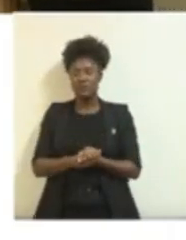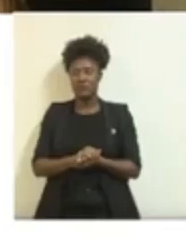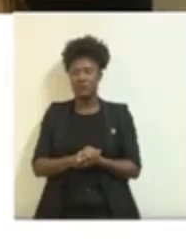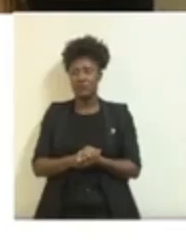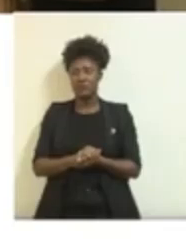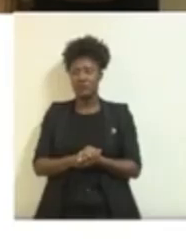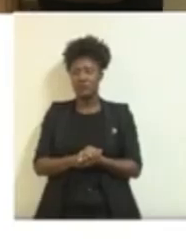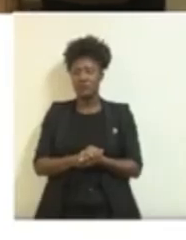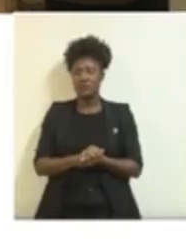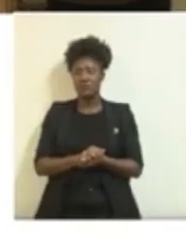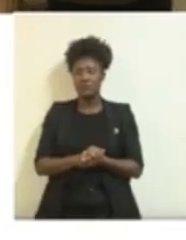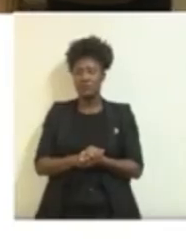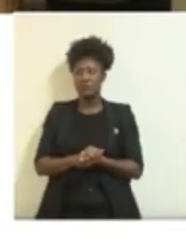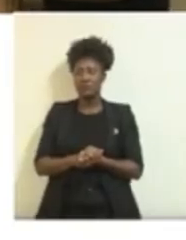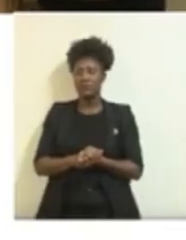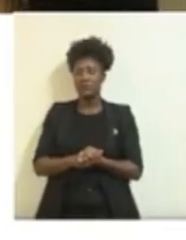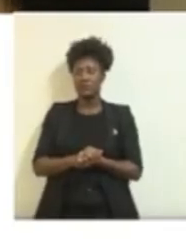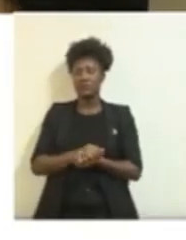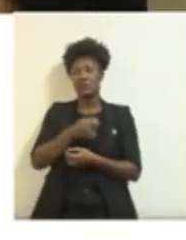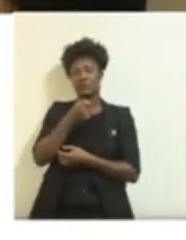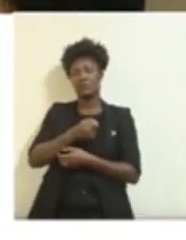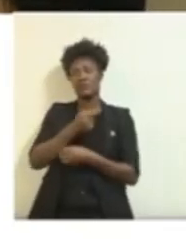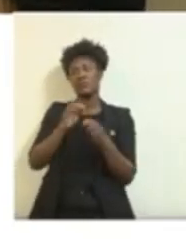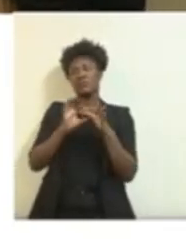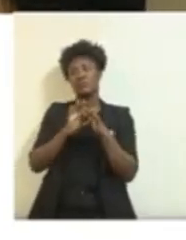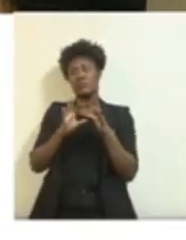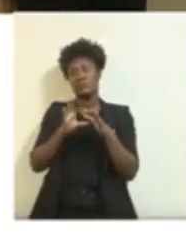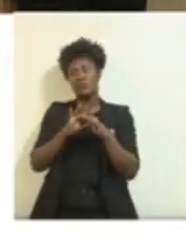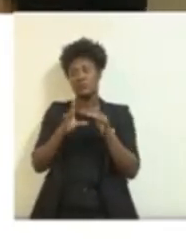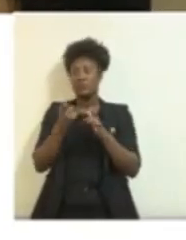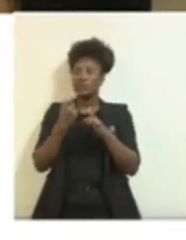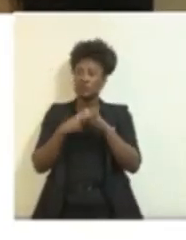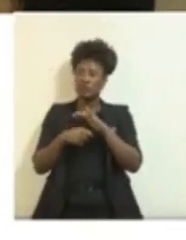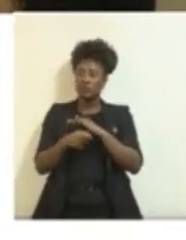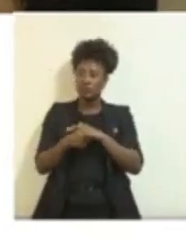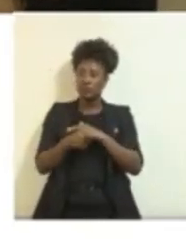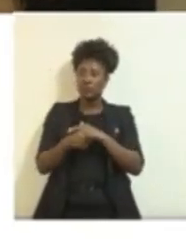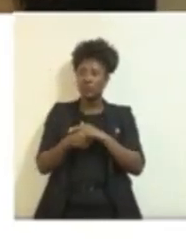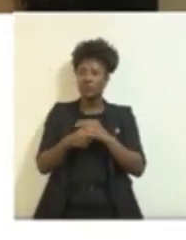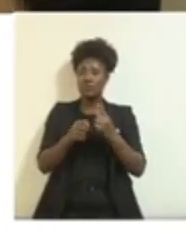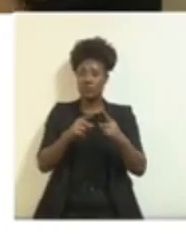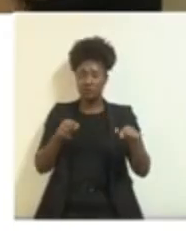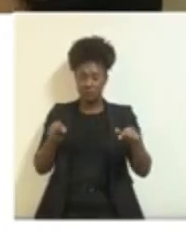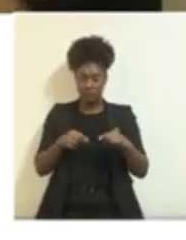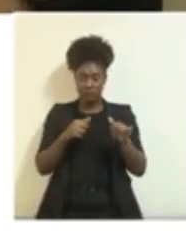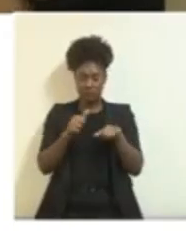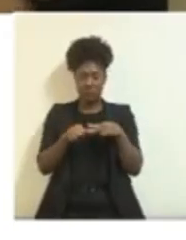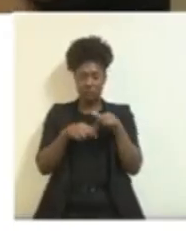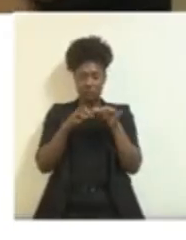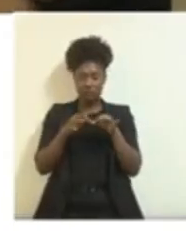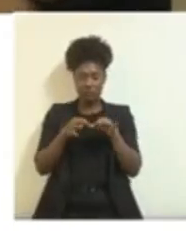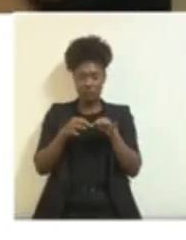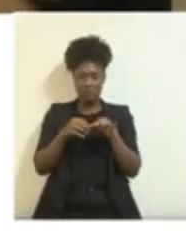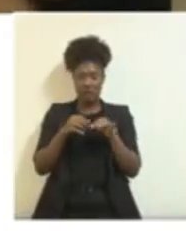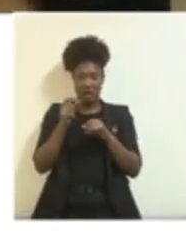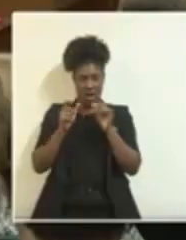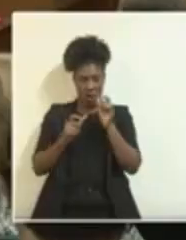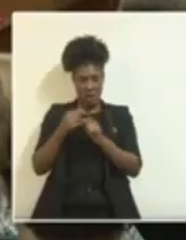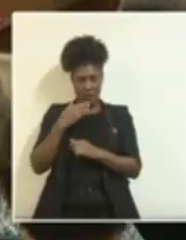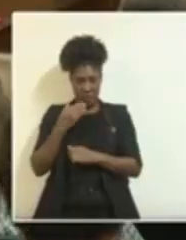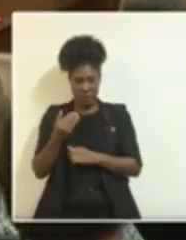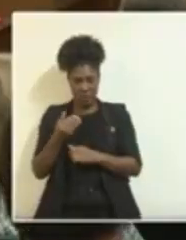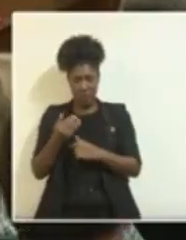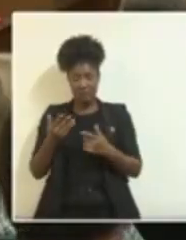Exigir autorização de supressão para financiamento de cultivos em novas áreas de conversão. Isso é óbvio, mas o banco pede, eu não sei, alguém poderia